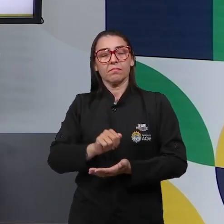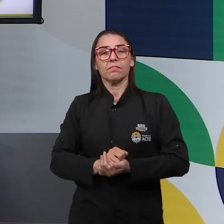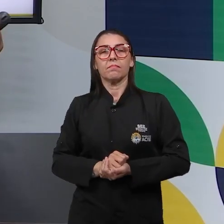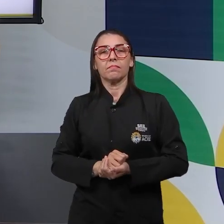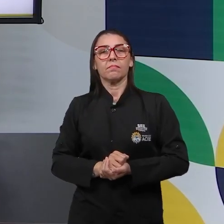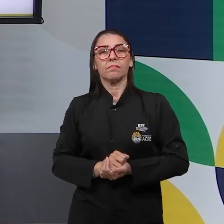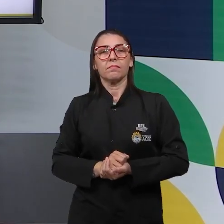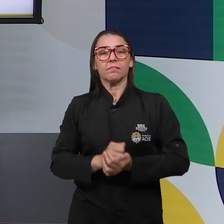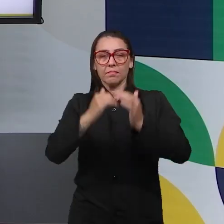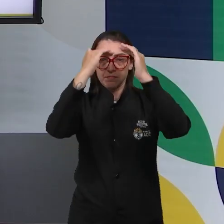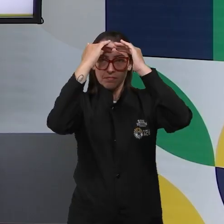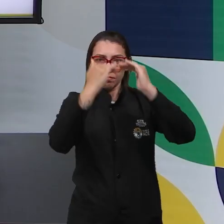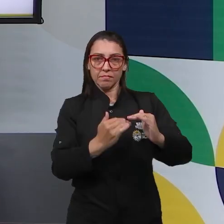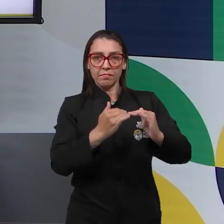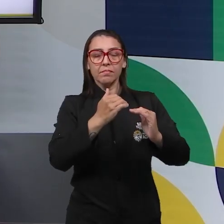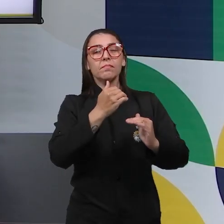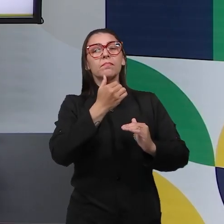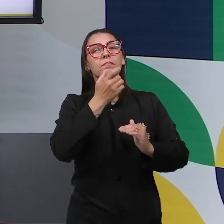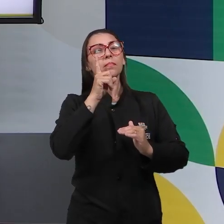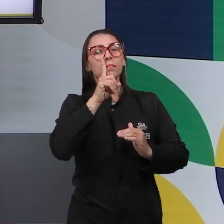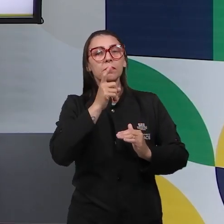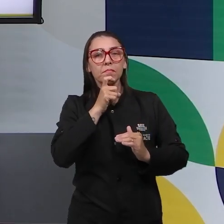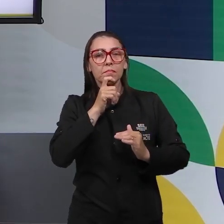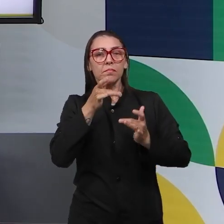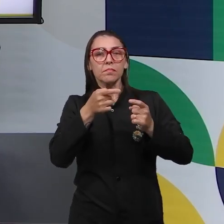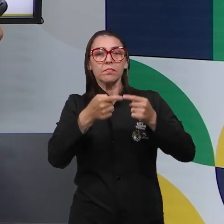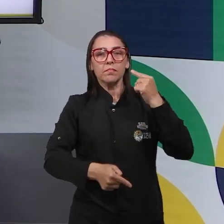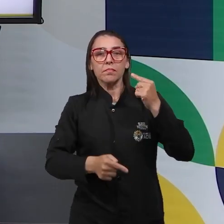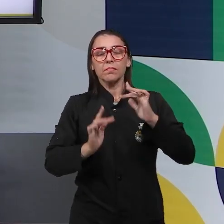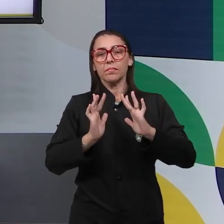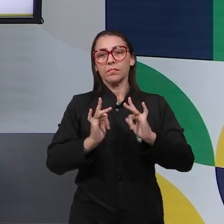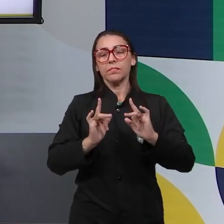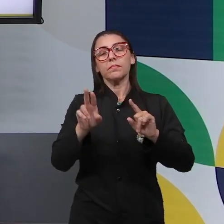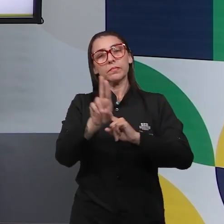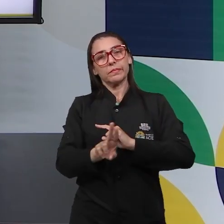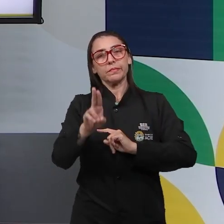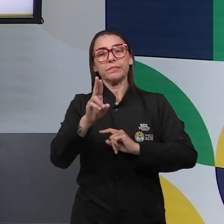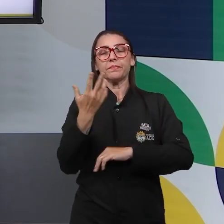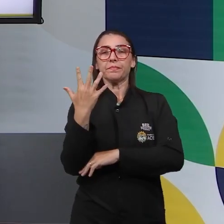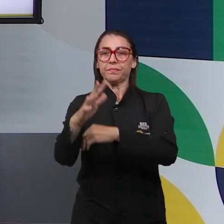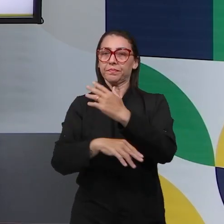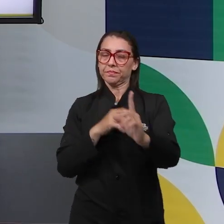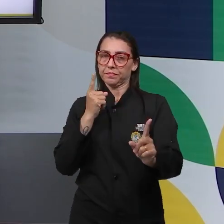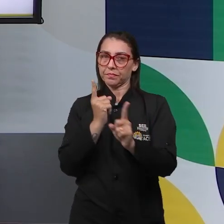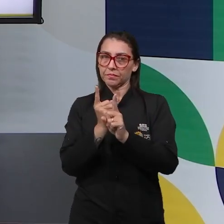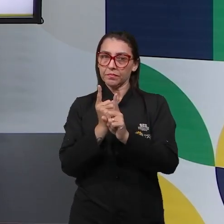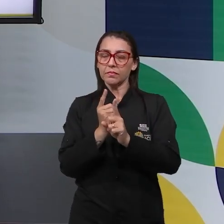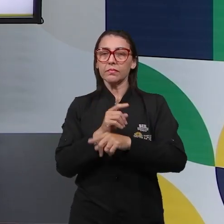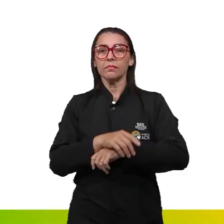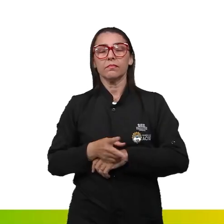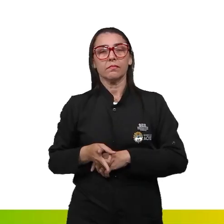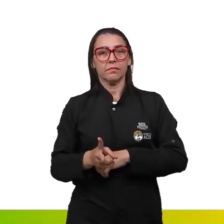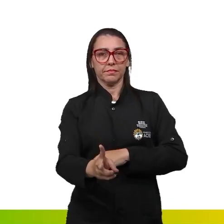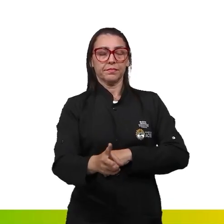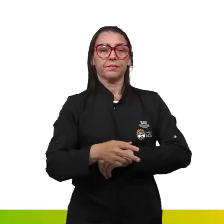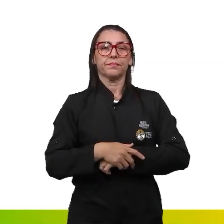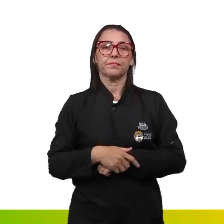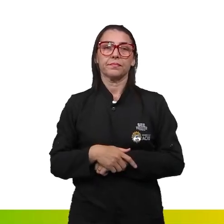De desobedecer aos pais, que já proibiam o namoro, e de ainda utilizar a floresta para se encontrar com ele. Dando